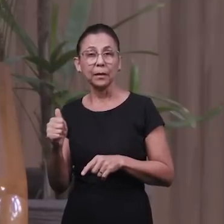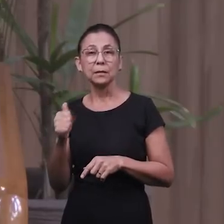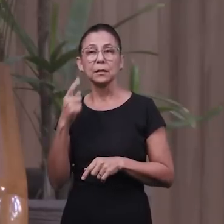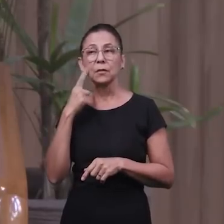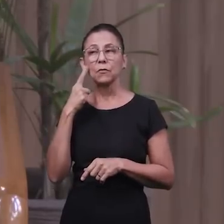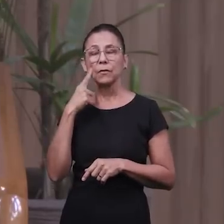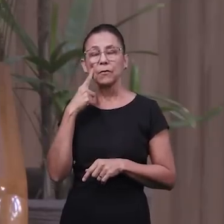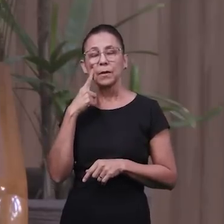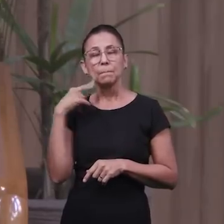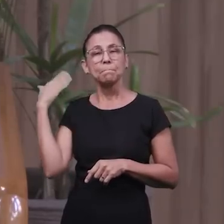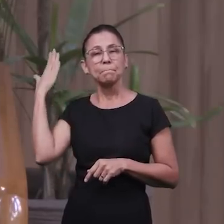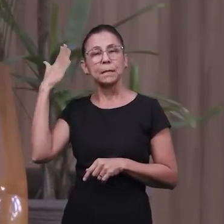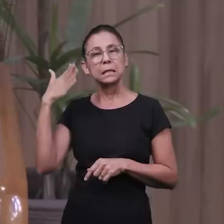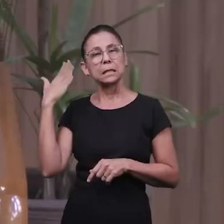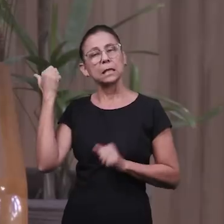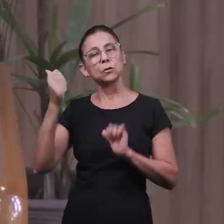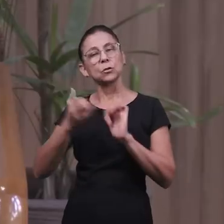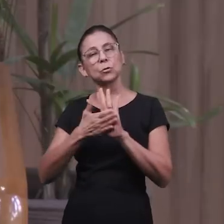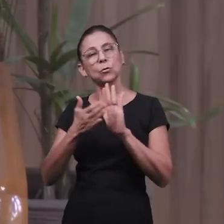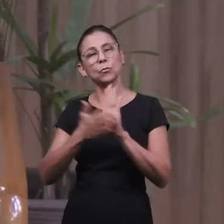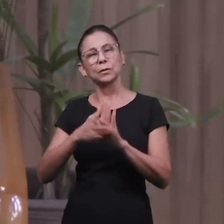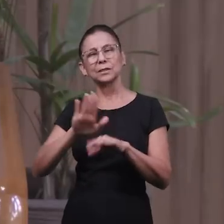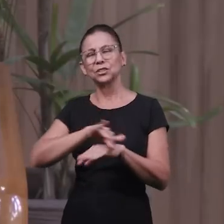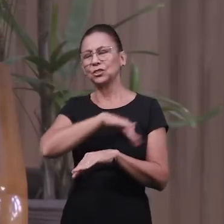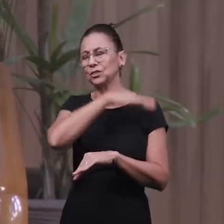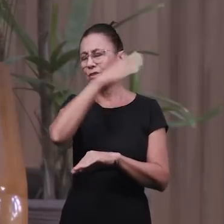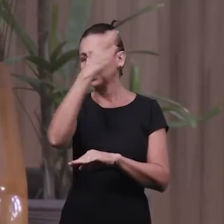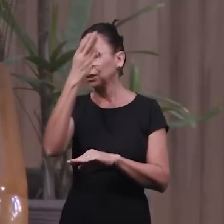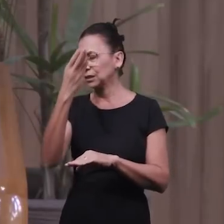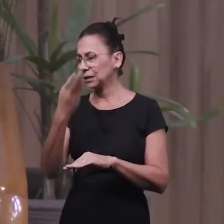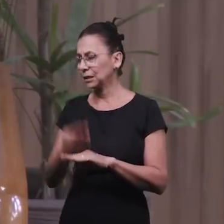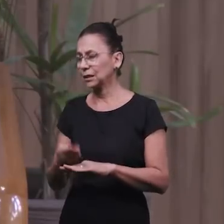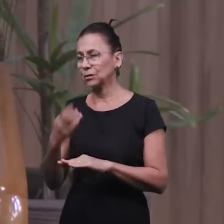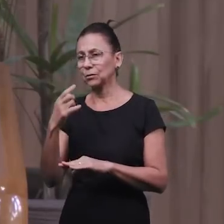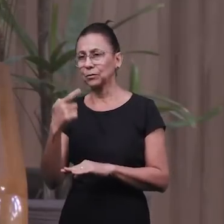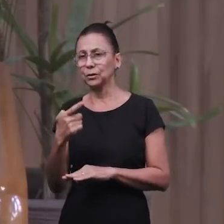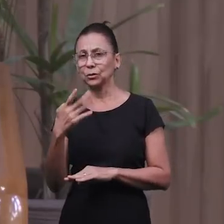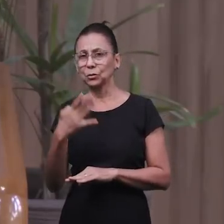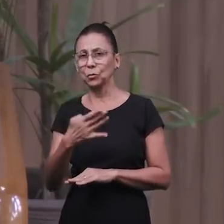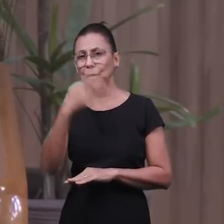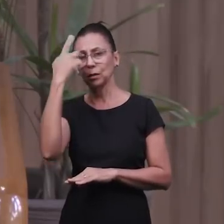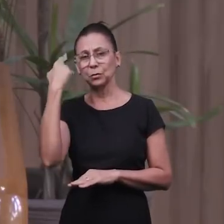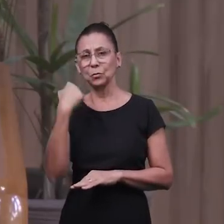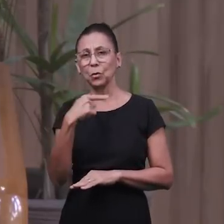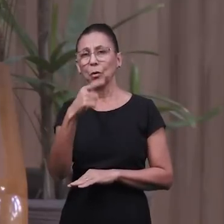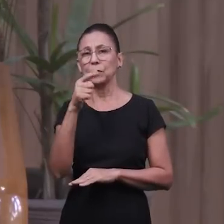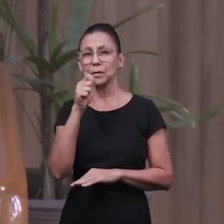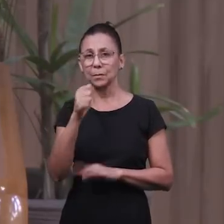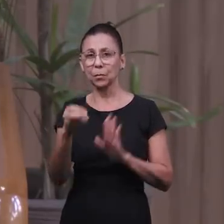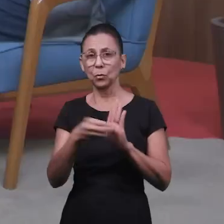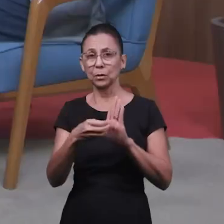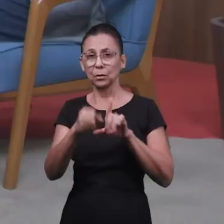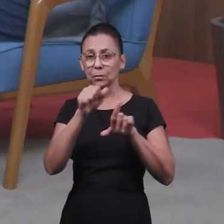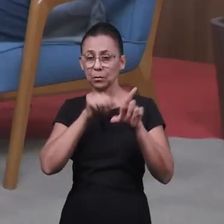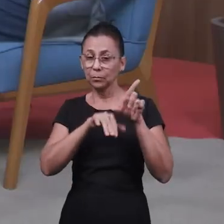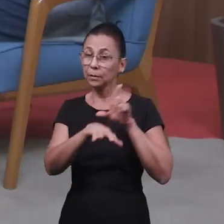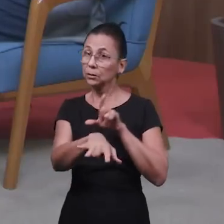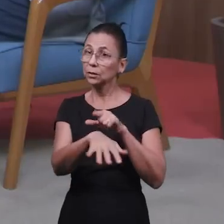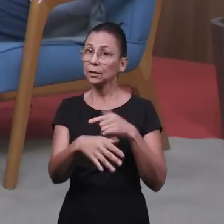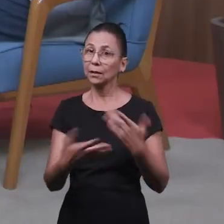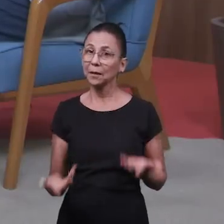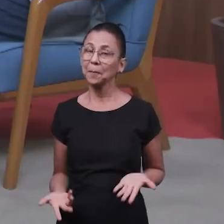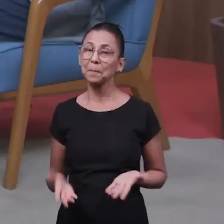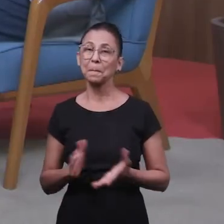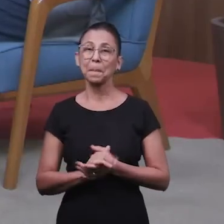mensagens bíblicas 24 horas por dia. E você também pode até compartilhar os nossos conteúdos. E aqui no